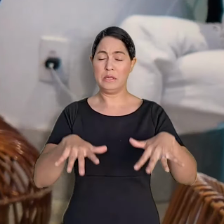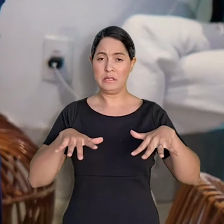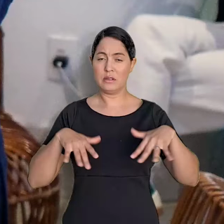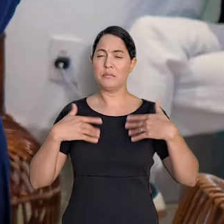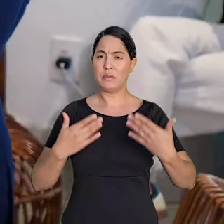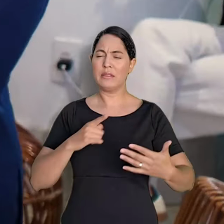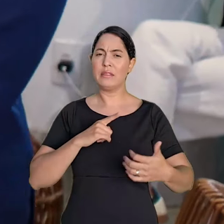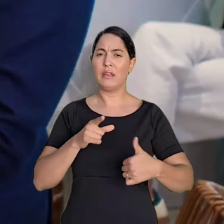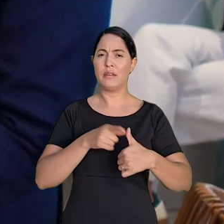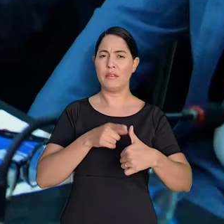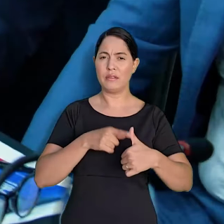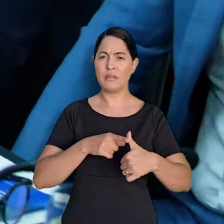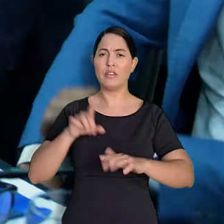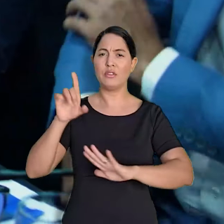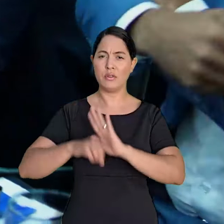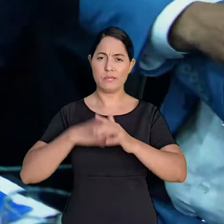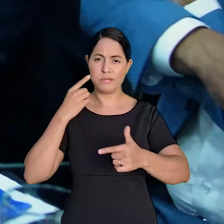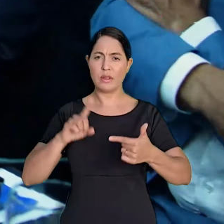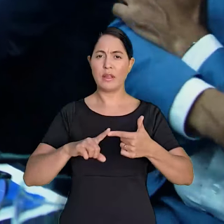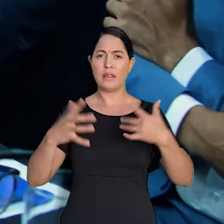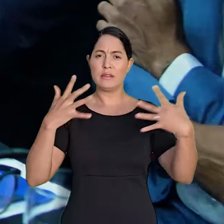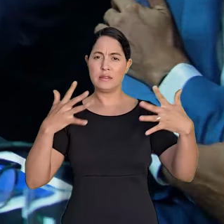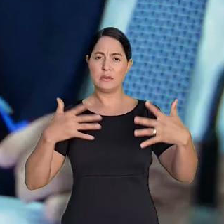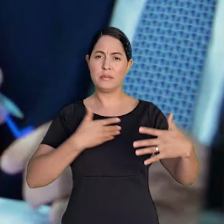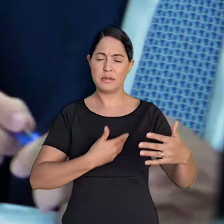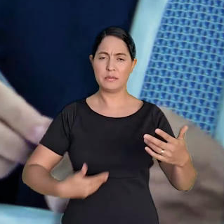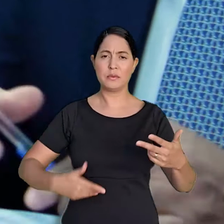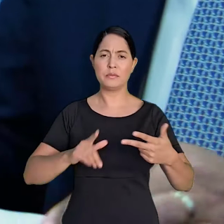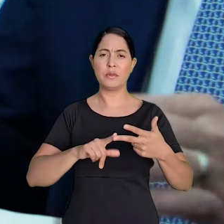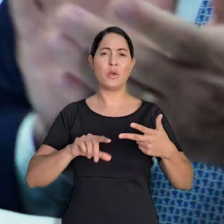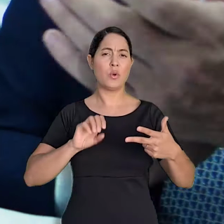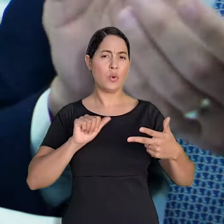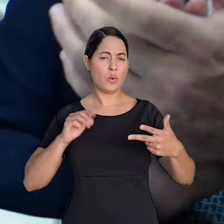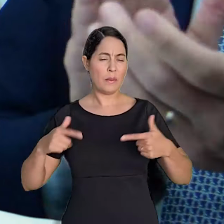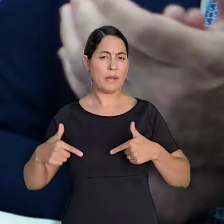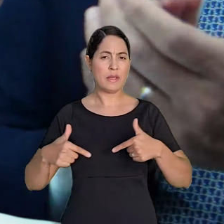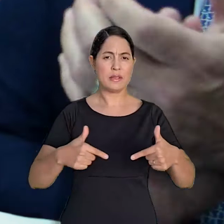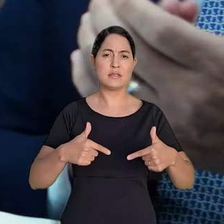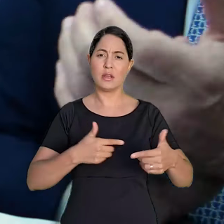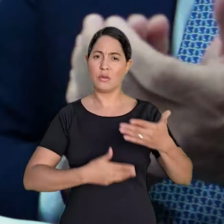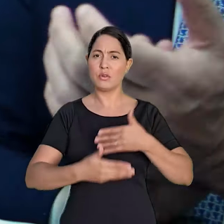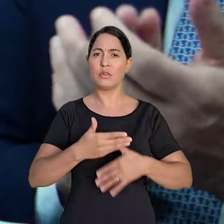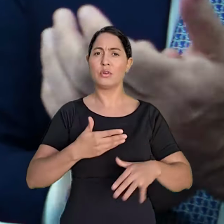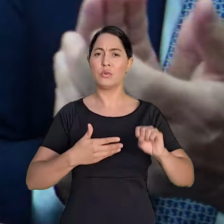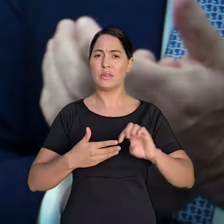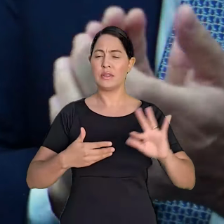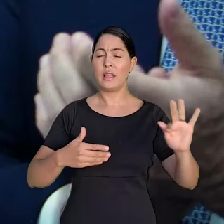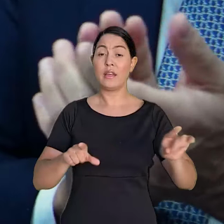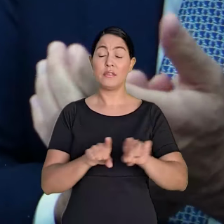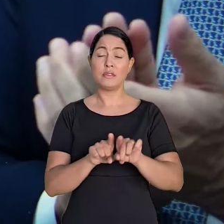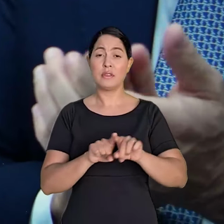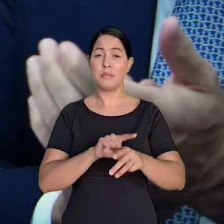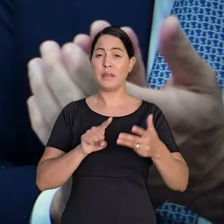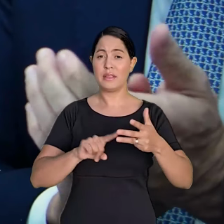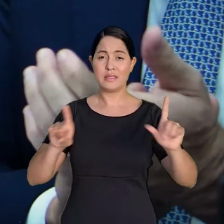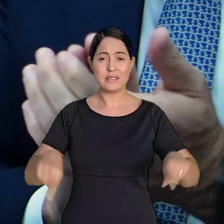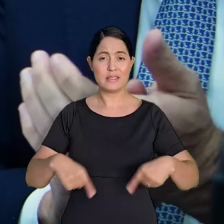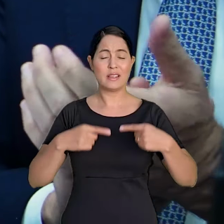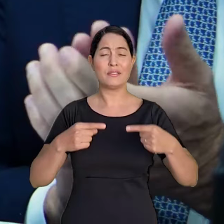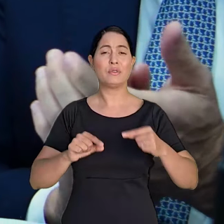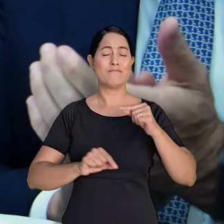às prerrogativas, à transparência pública, à atuação institucional da Ordem perante o STF e aos desafios da advocacia